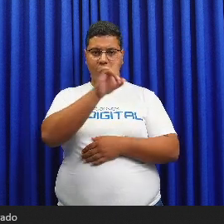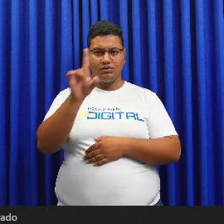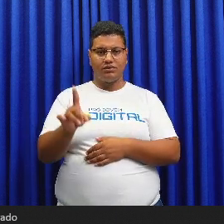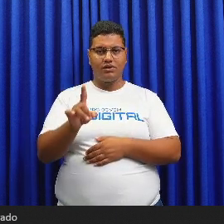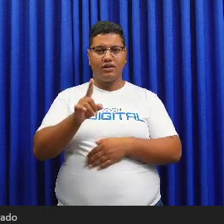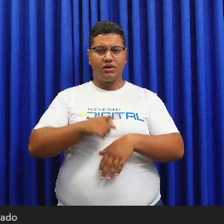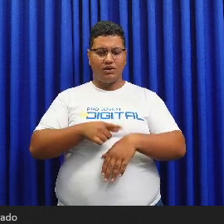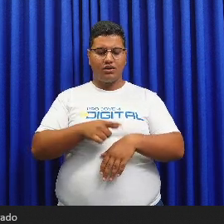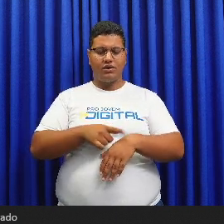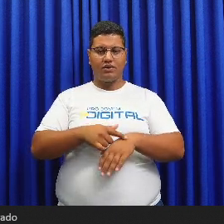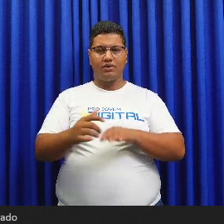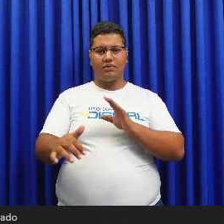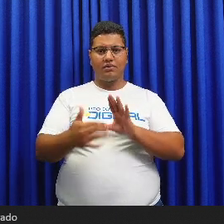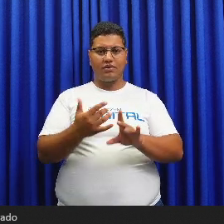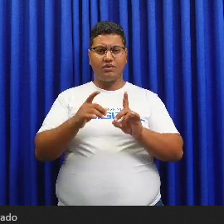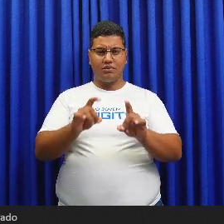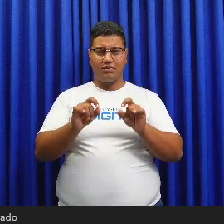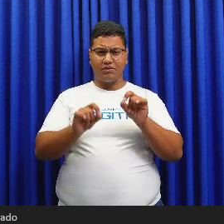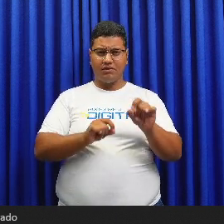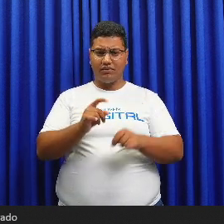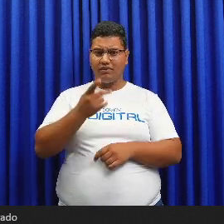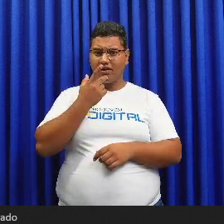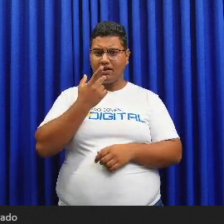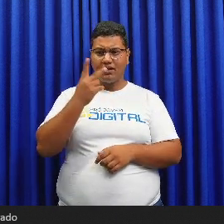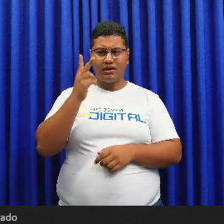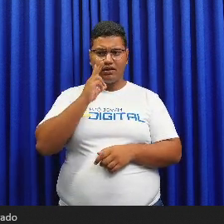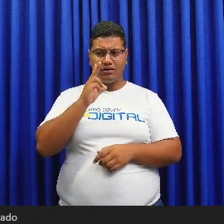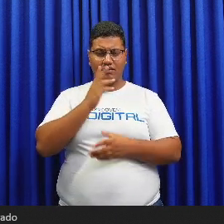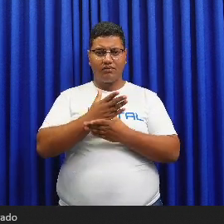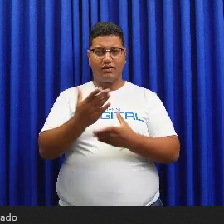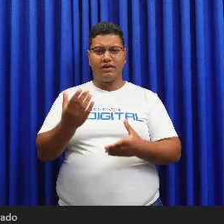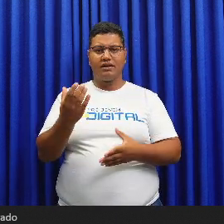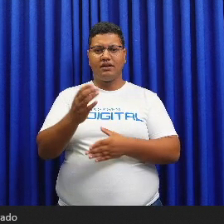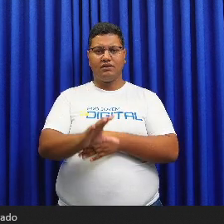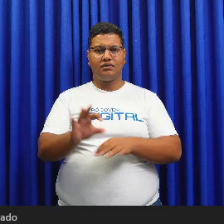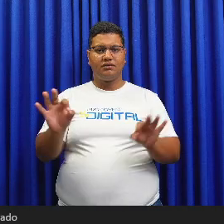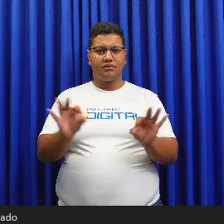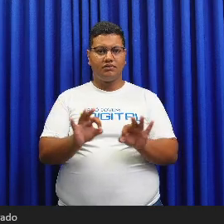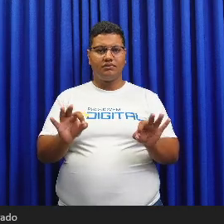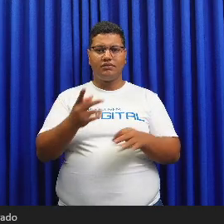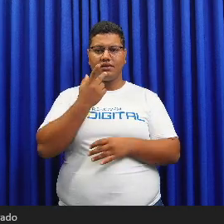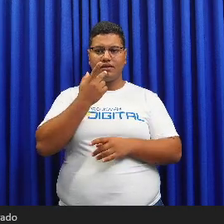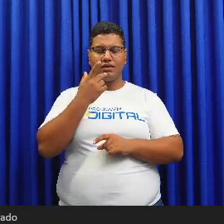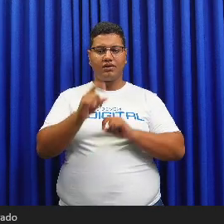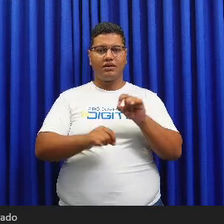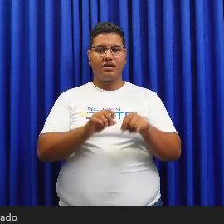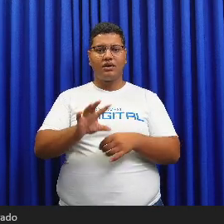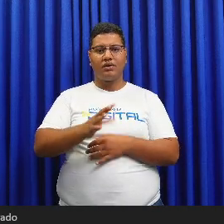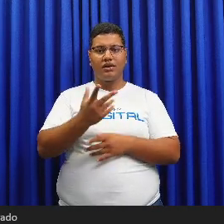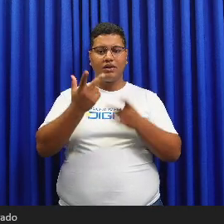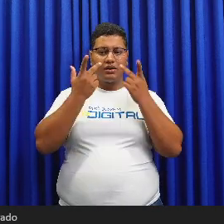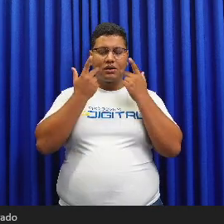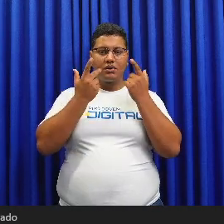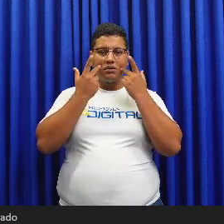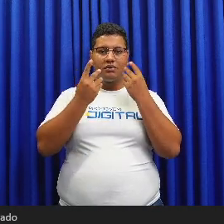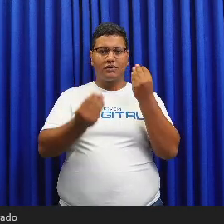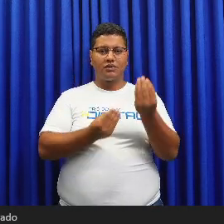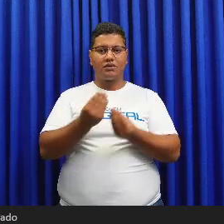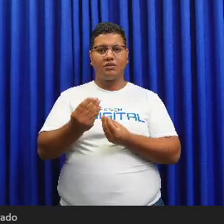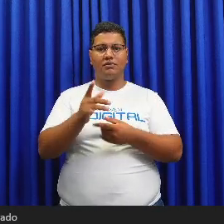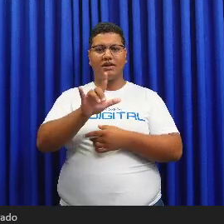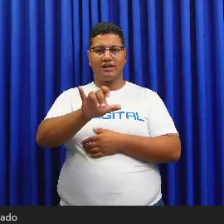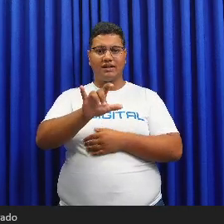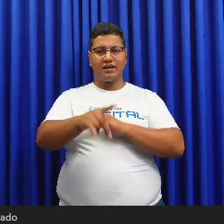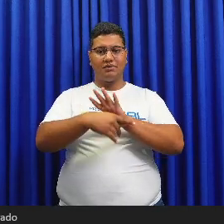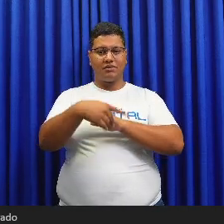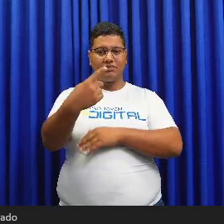dia, ele não te mande apenas uma notificação para te lembrar de publicar. Você quer que isso vá automaticamente para o seu